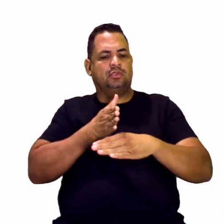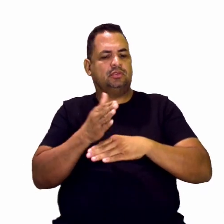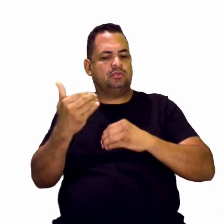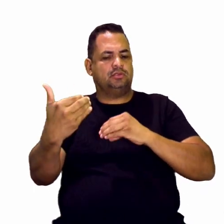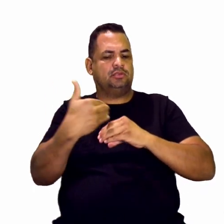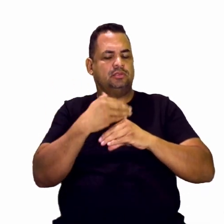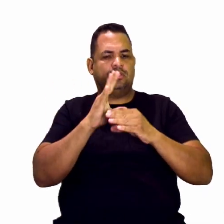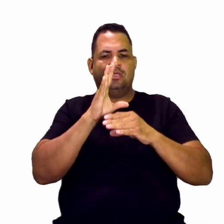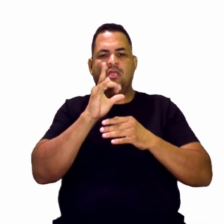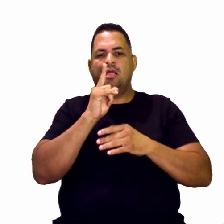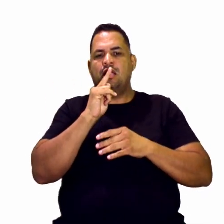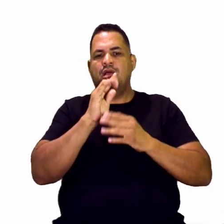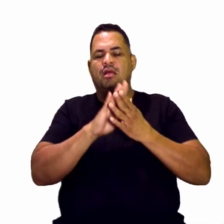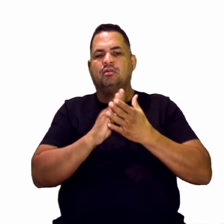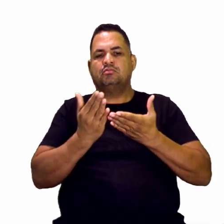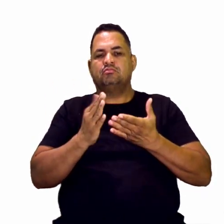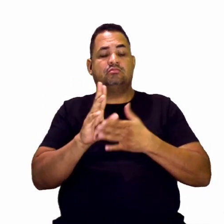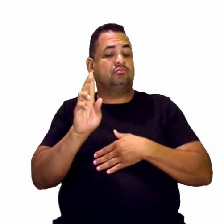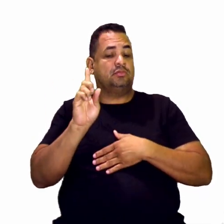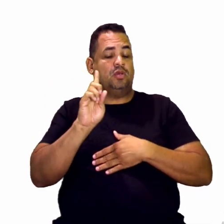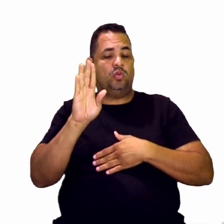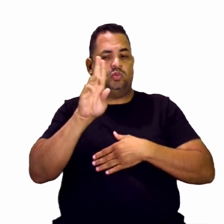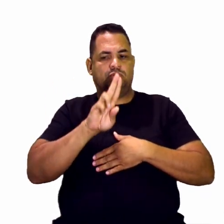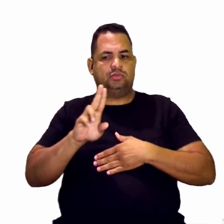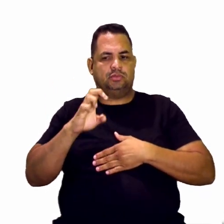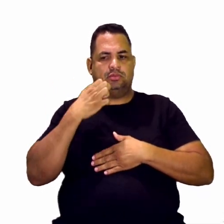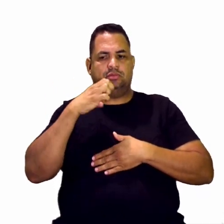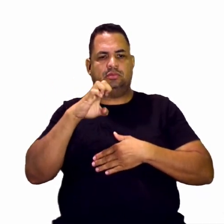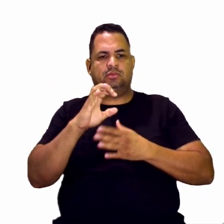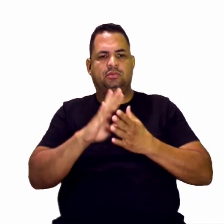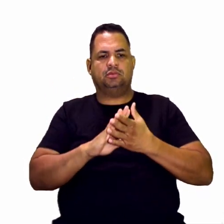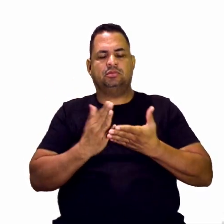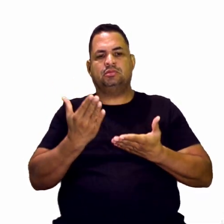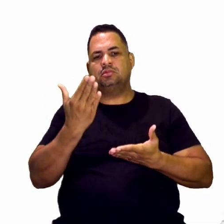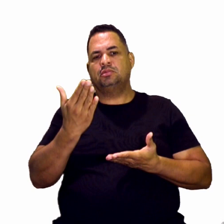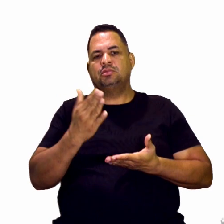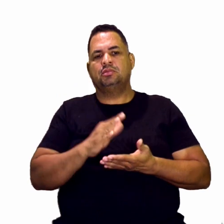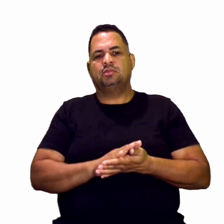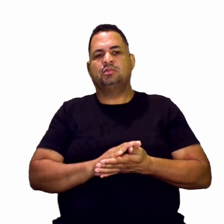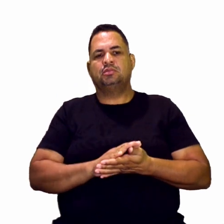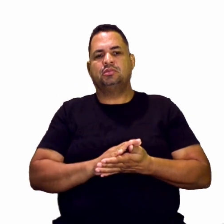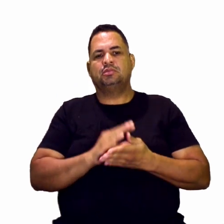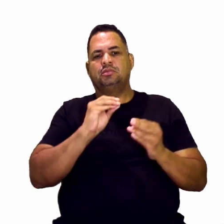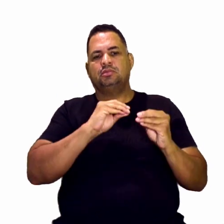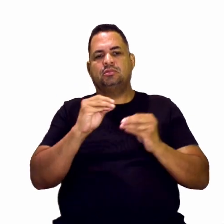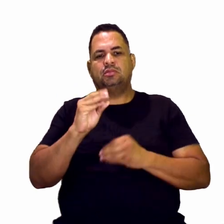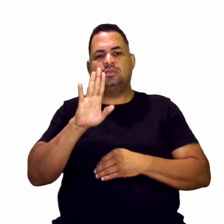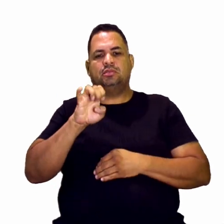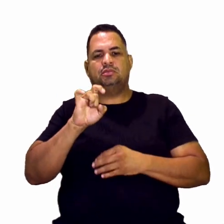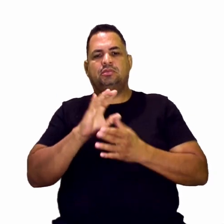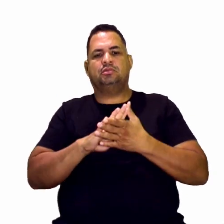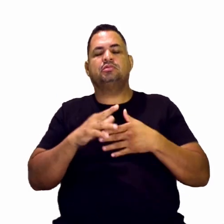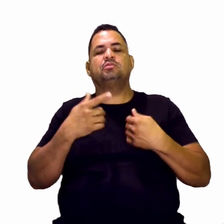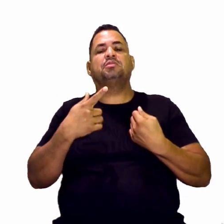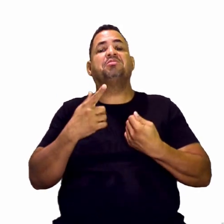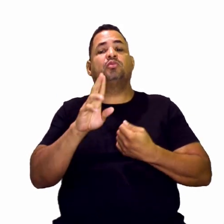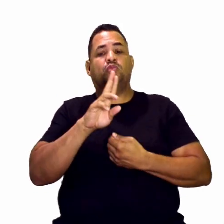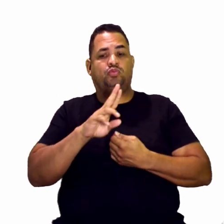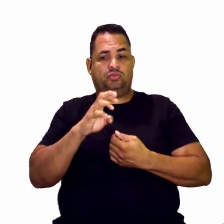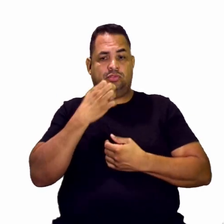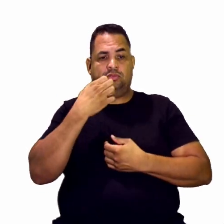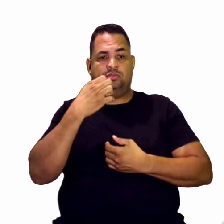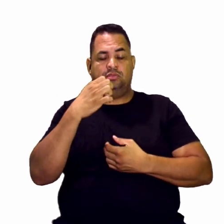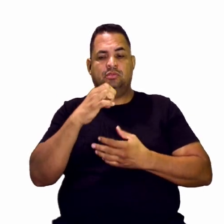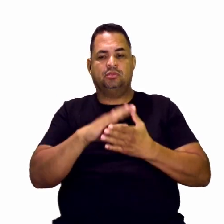célula. Isso não gasta energia, tá? Já o transporte ativo, ele envolve gasto de energia por parte da célula.